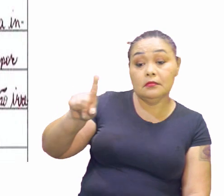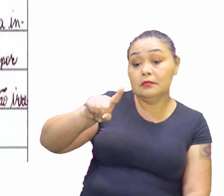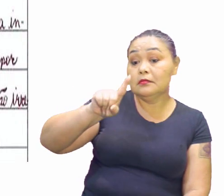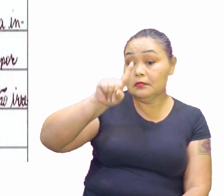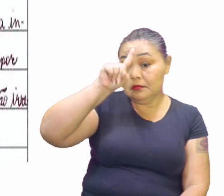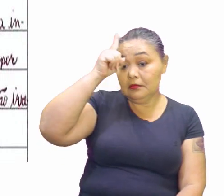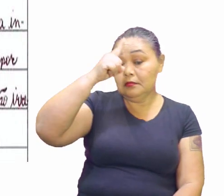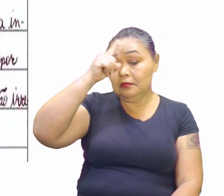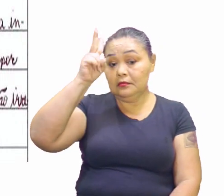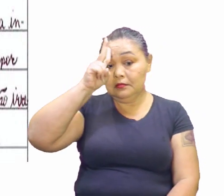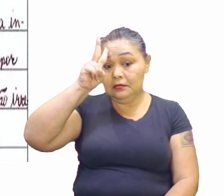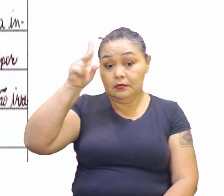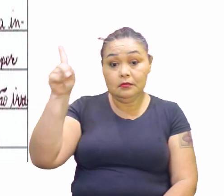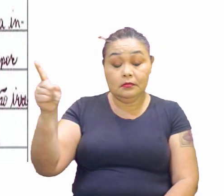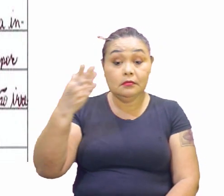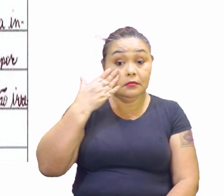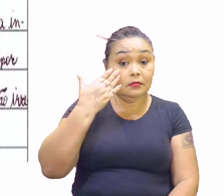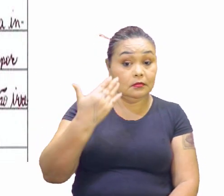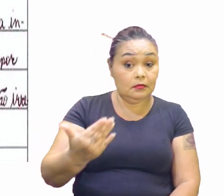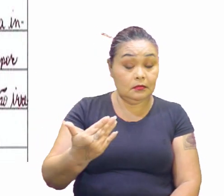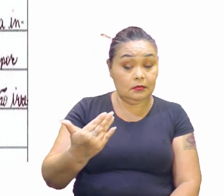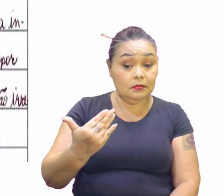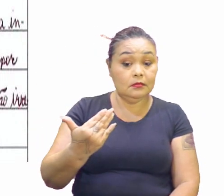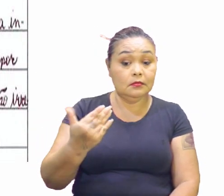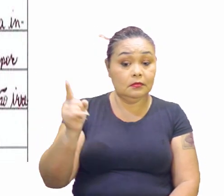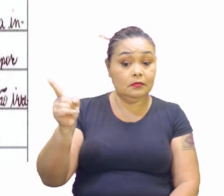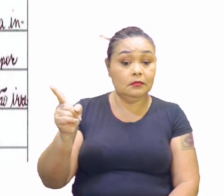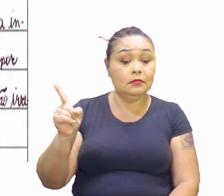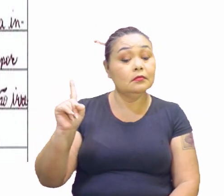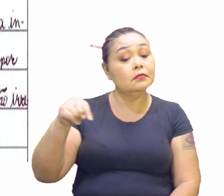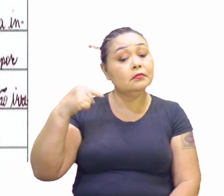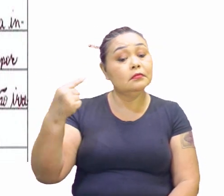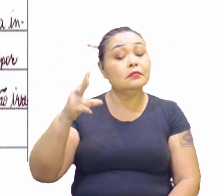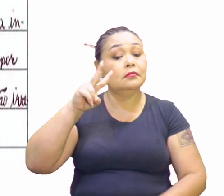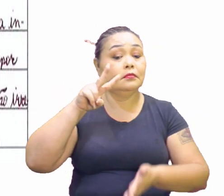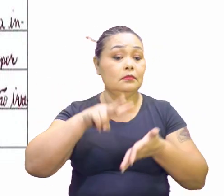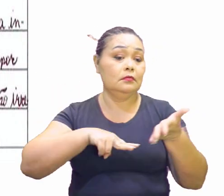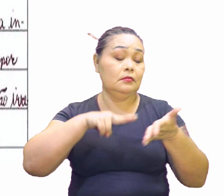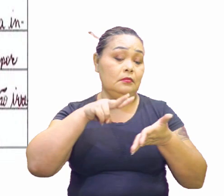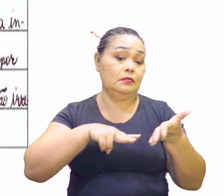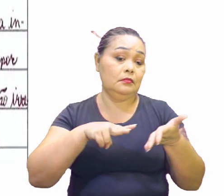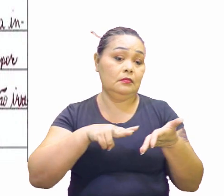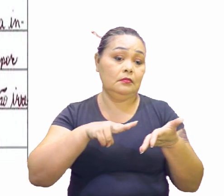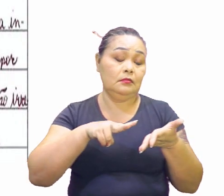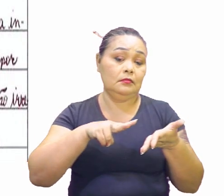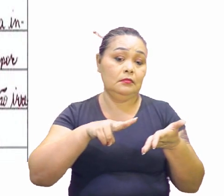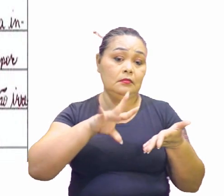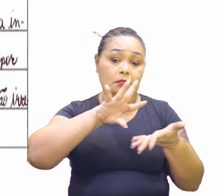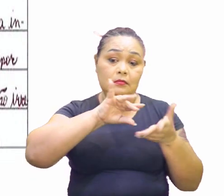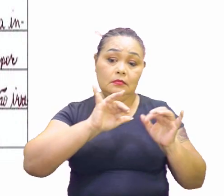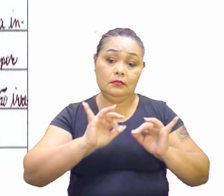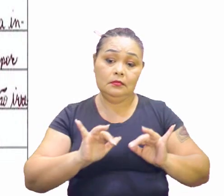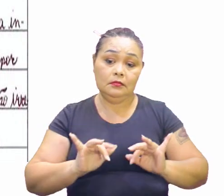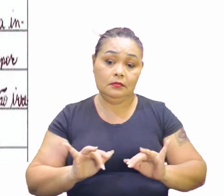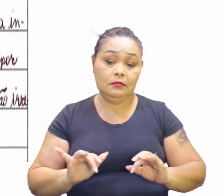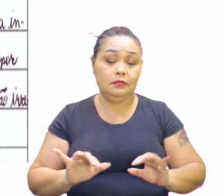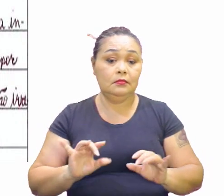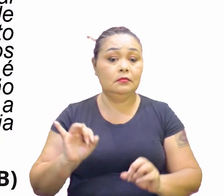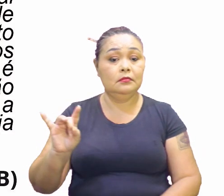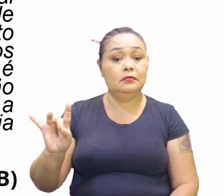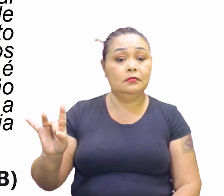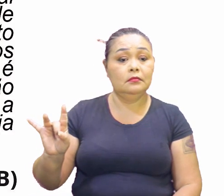Inventando história, aqui tá a prova, o original. E vamos ler aqui para vocês, né? Na parte que foi